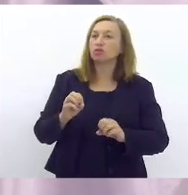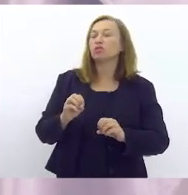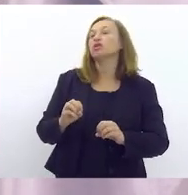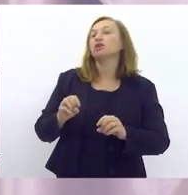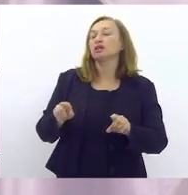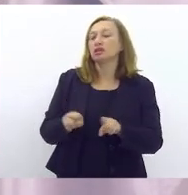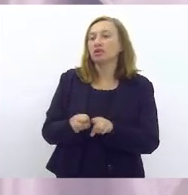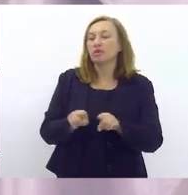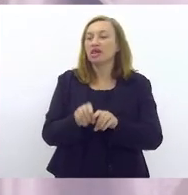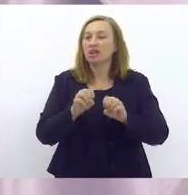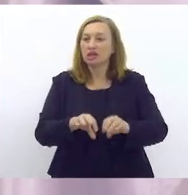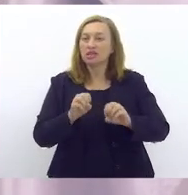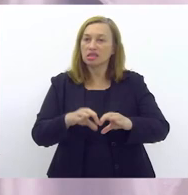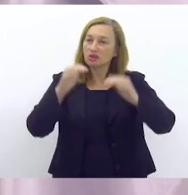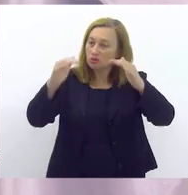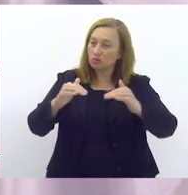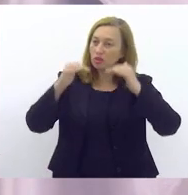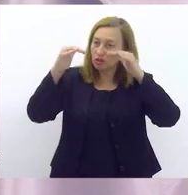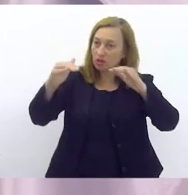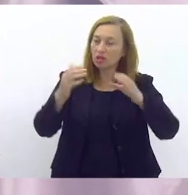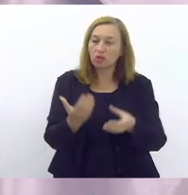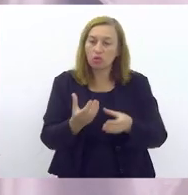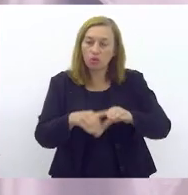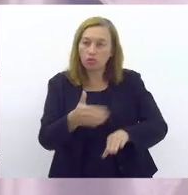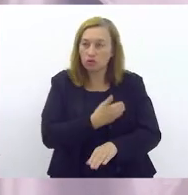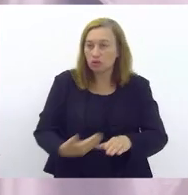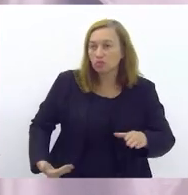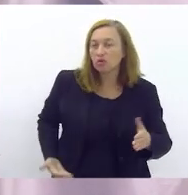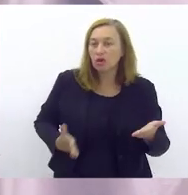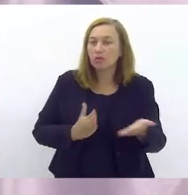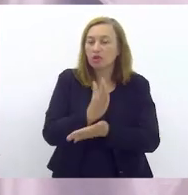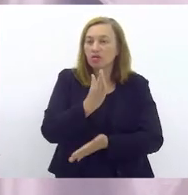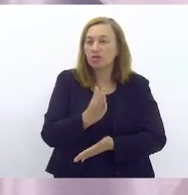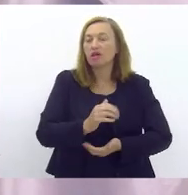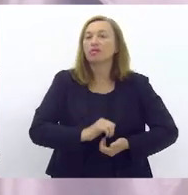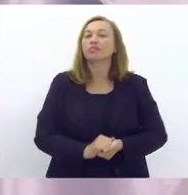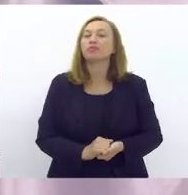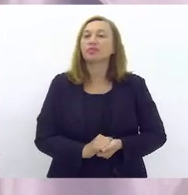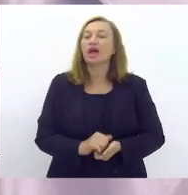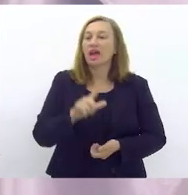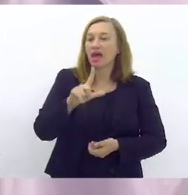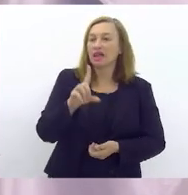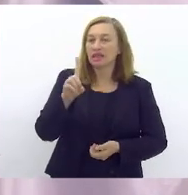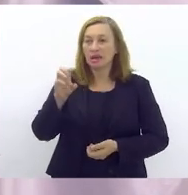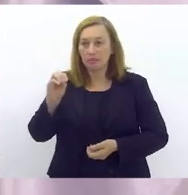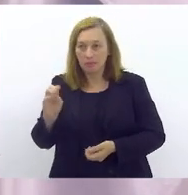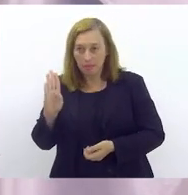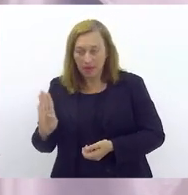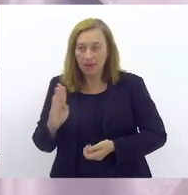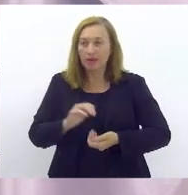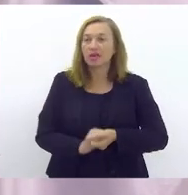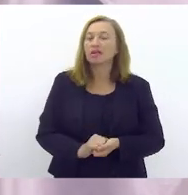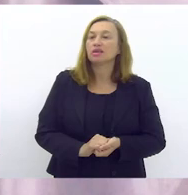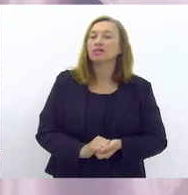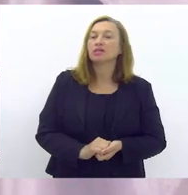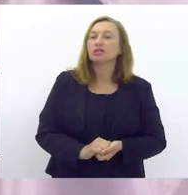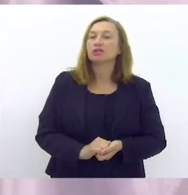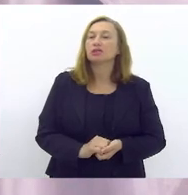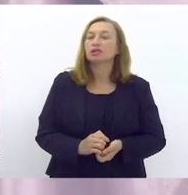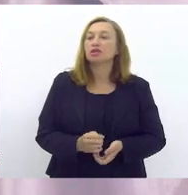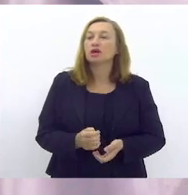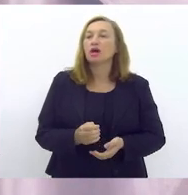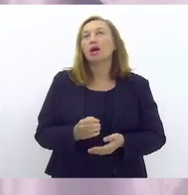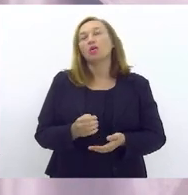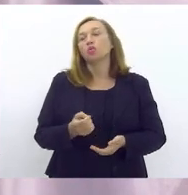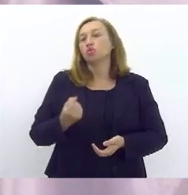público, atribuições incluídas na Lei de Diretrizes e Bases da Educação Nacional, a LDB. A quase totalidade da categoria é formada por